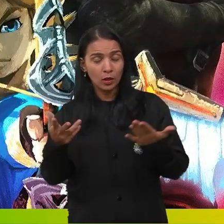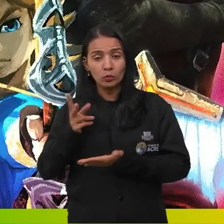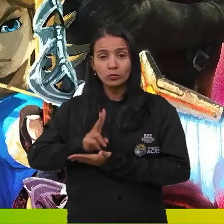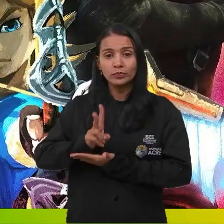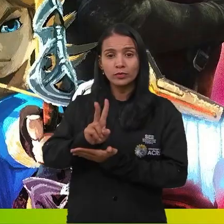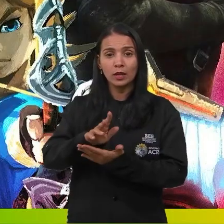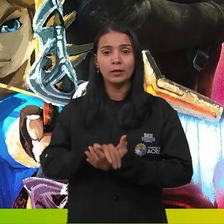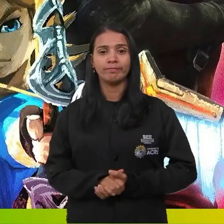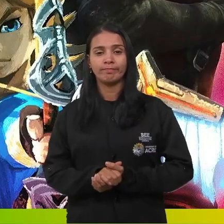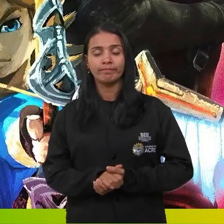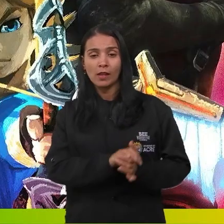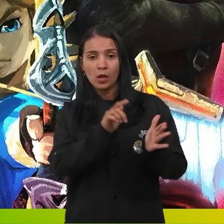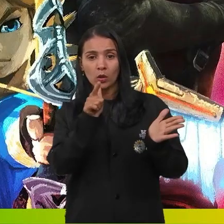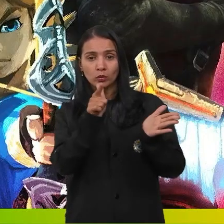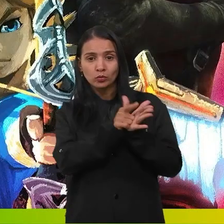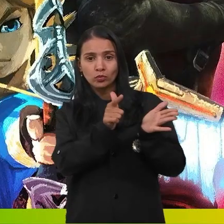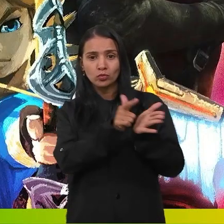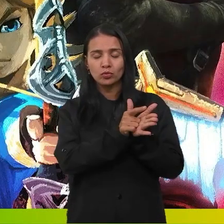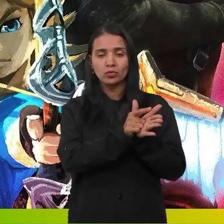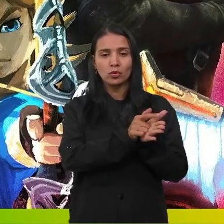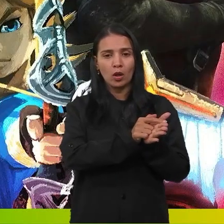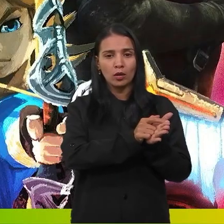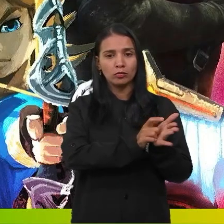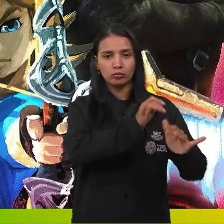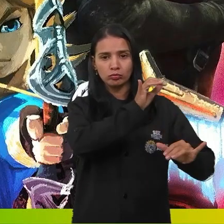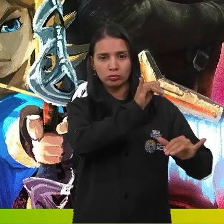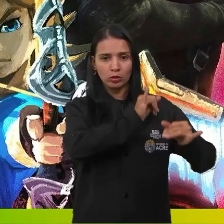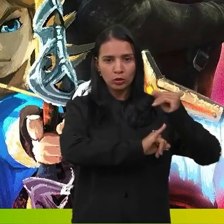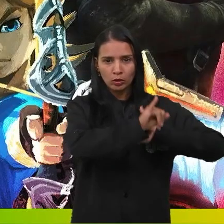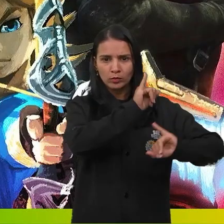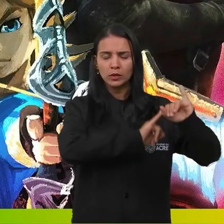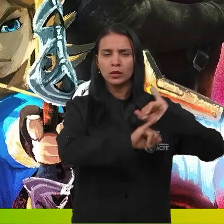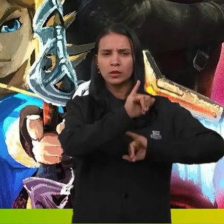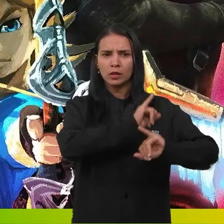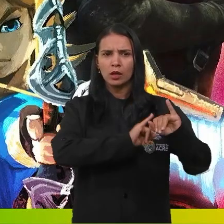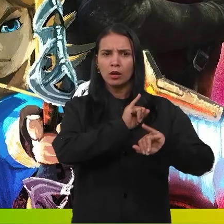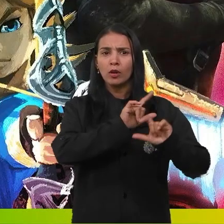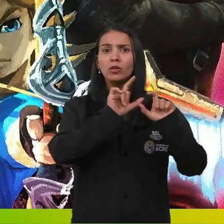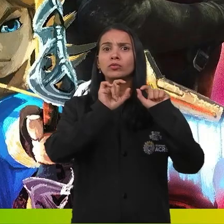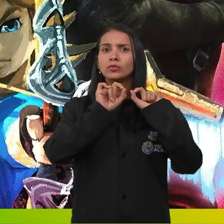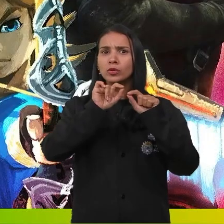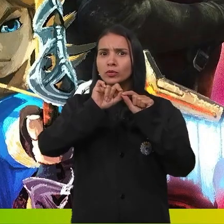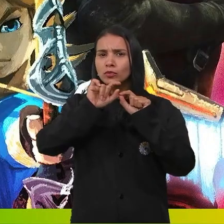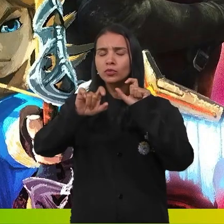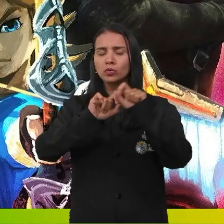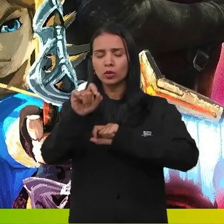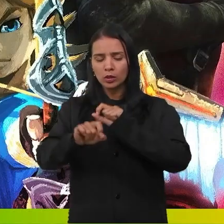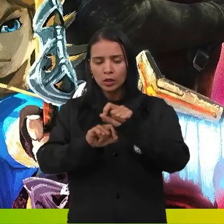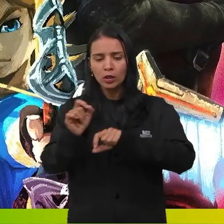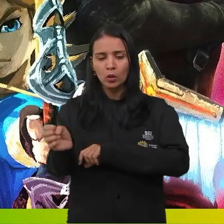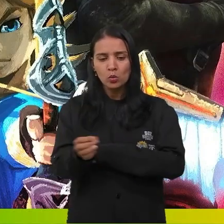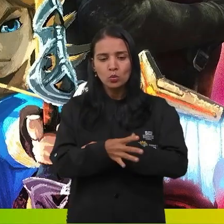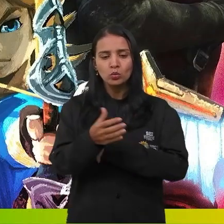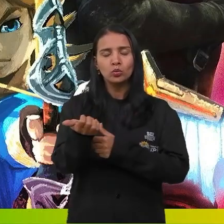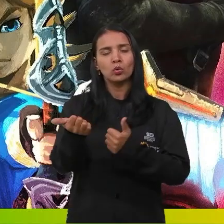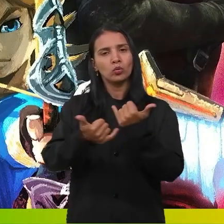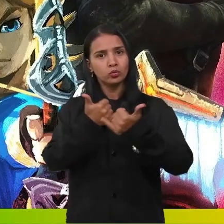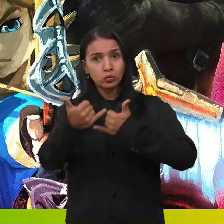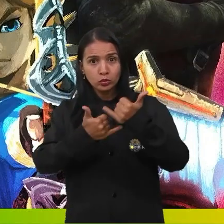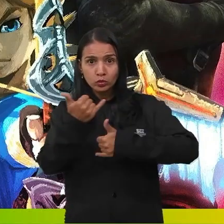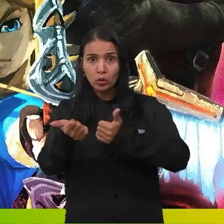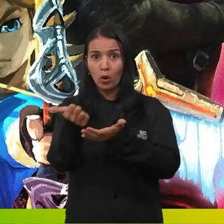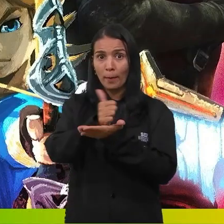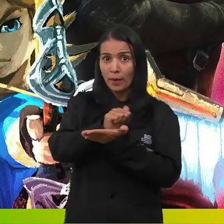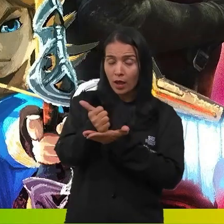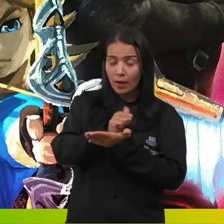Um jornal online desenvolveu um jogo interativo em que o jogador assume o papel de um jornalista